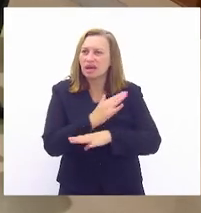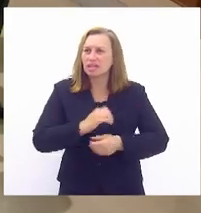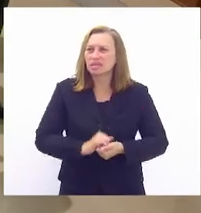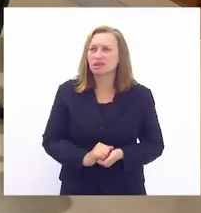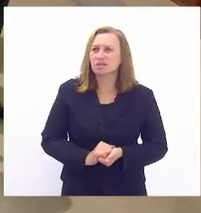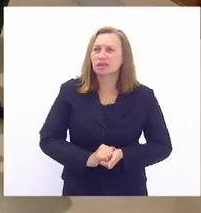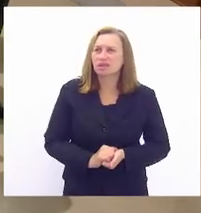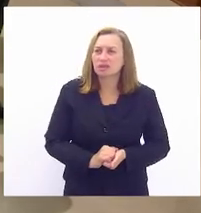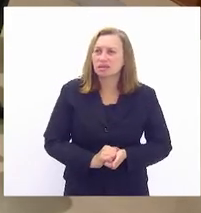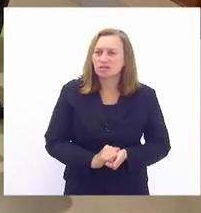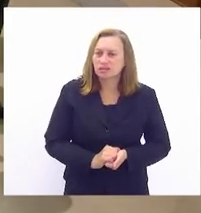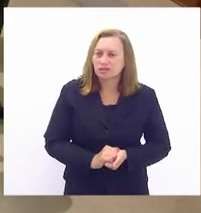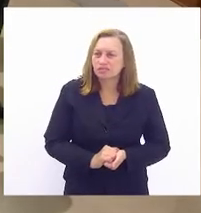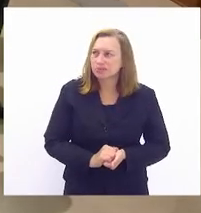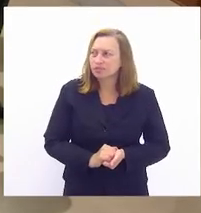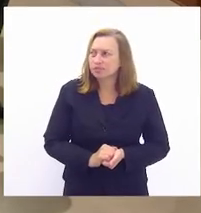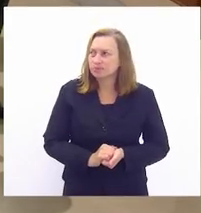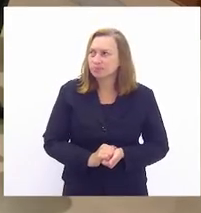Segundo,